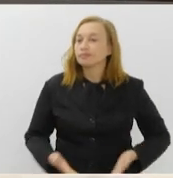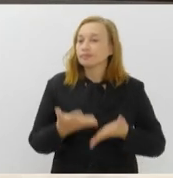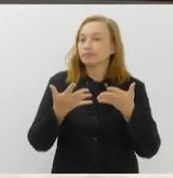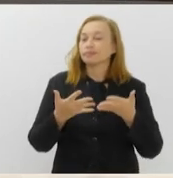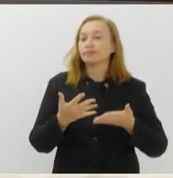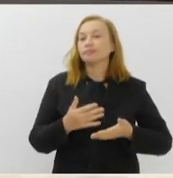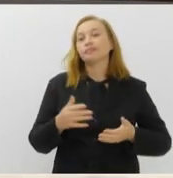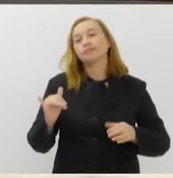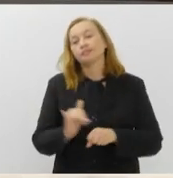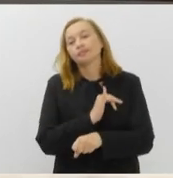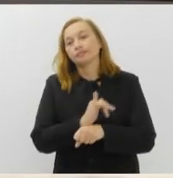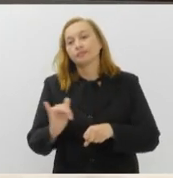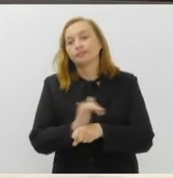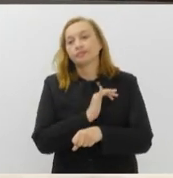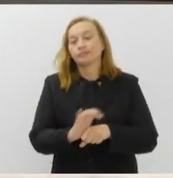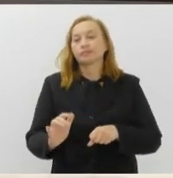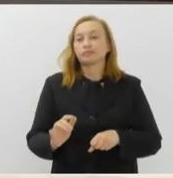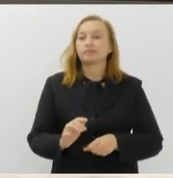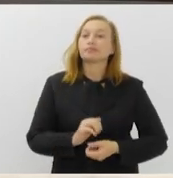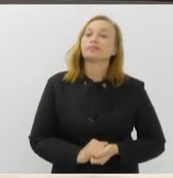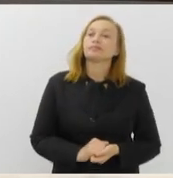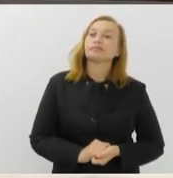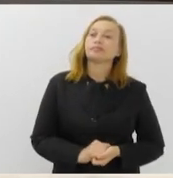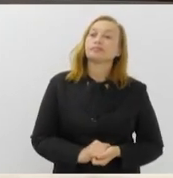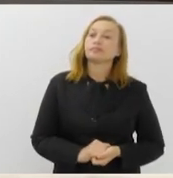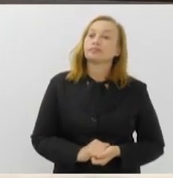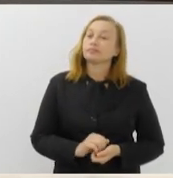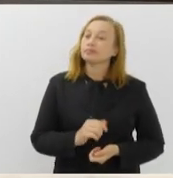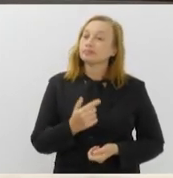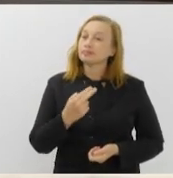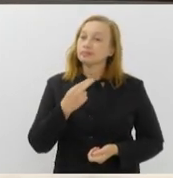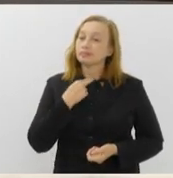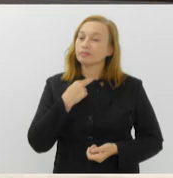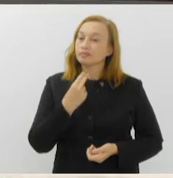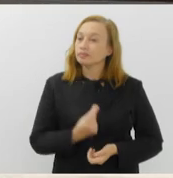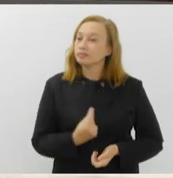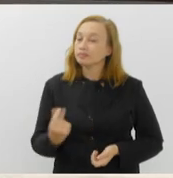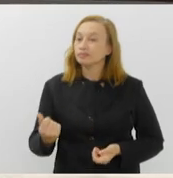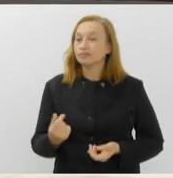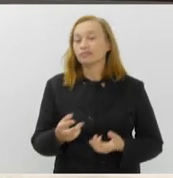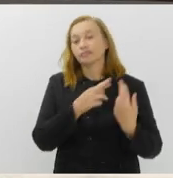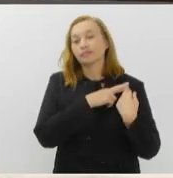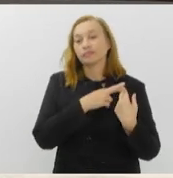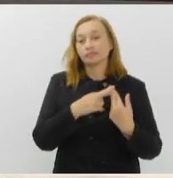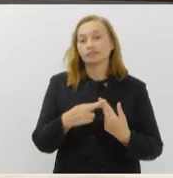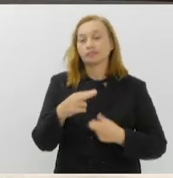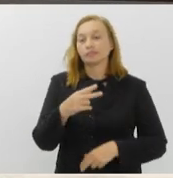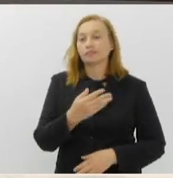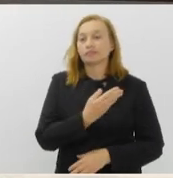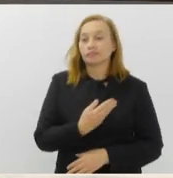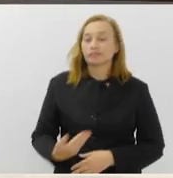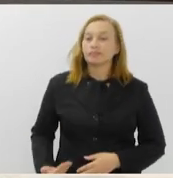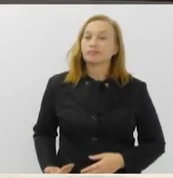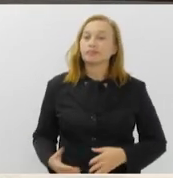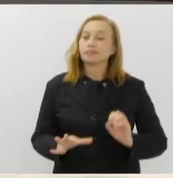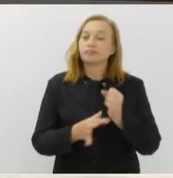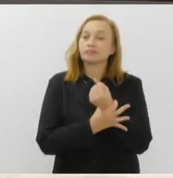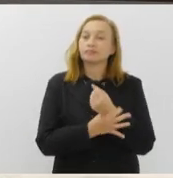alternativas, mas sem se ausentar da responsabilidade pública da garantia do